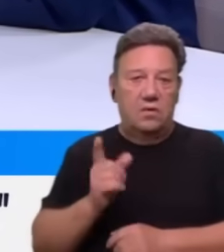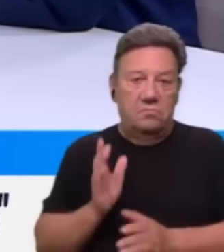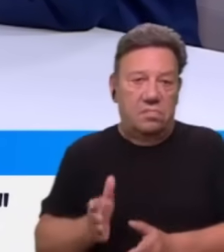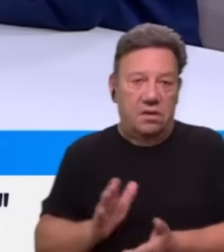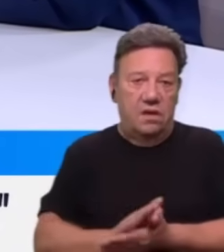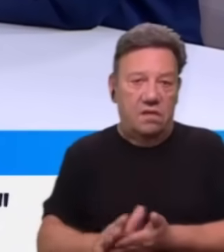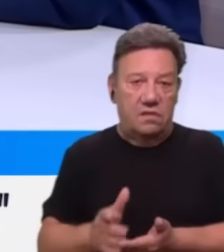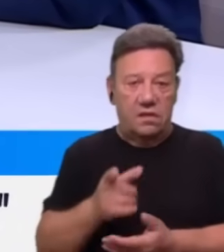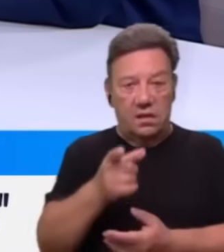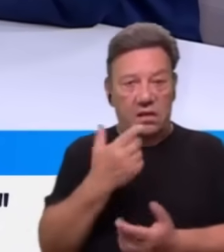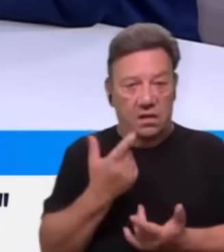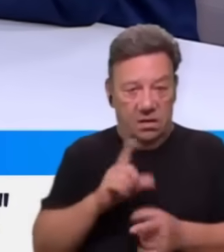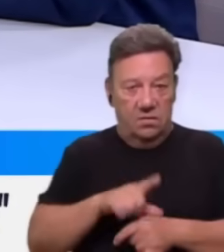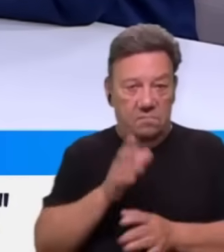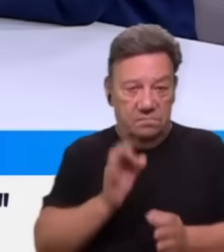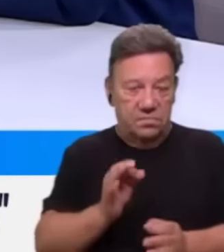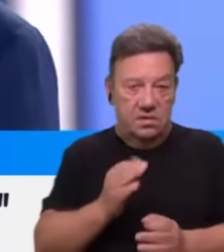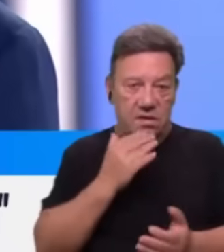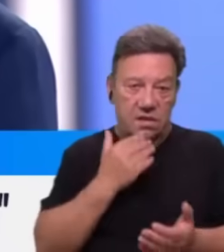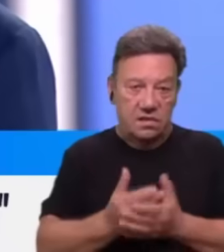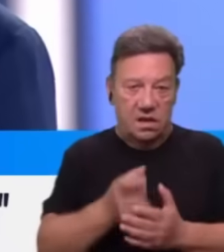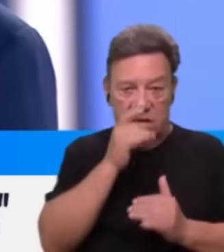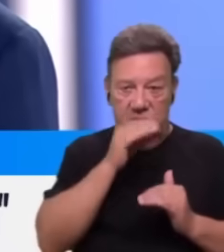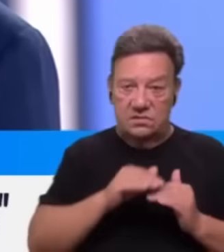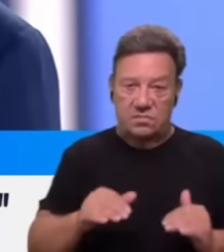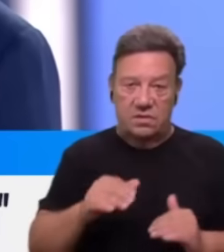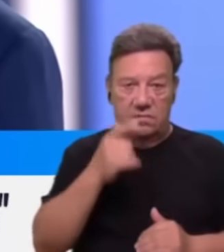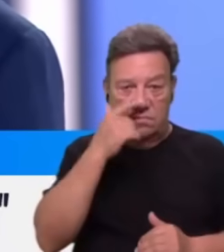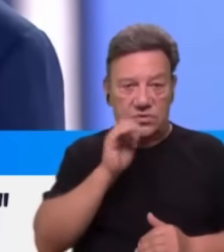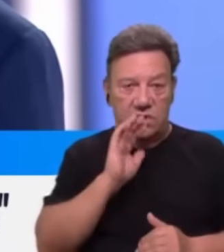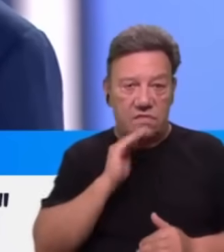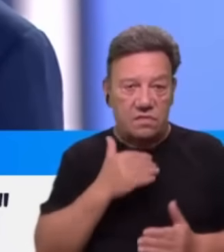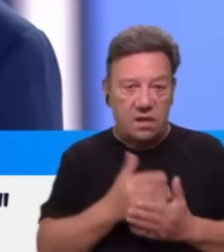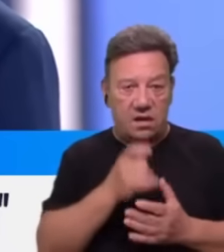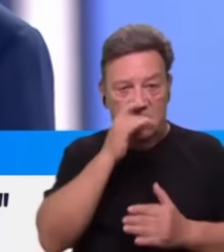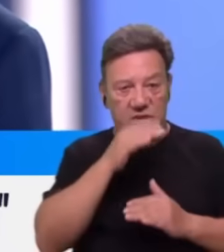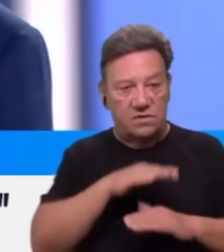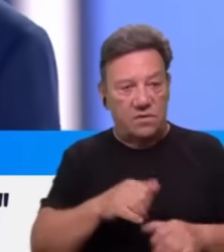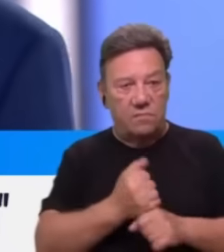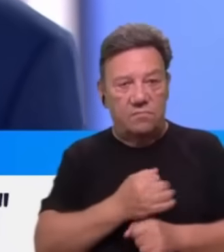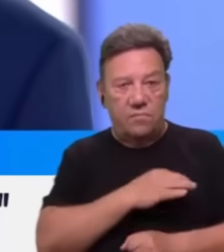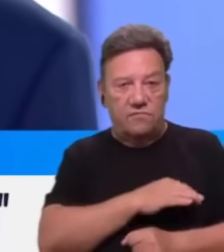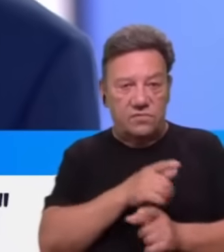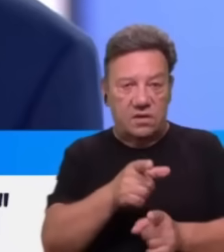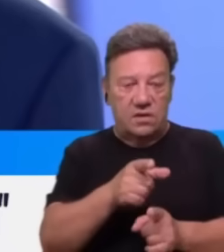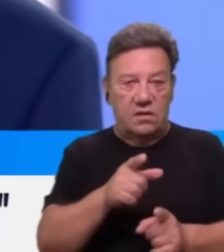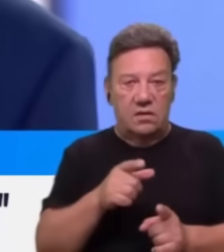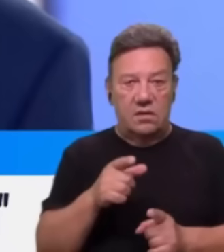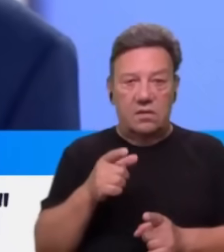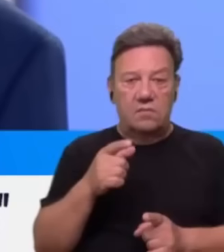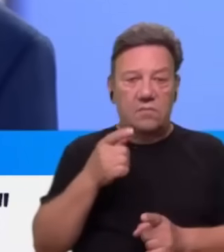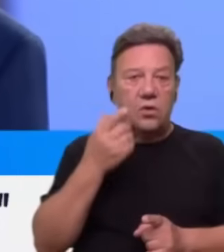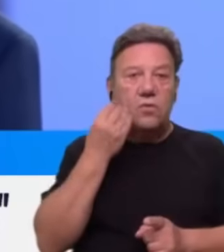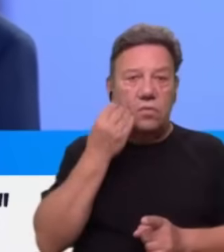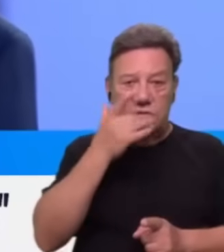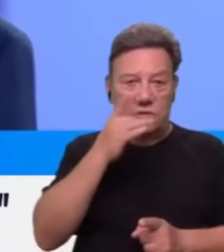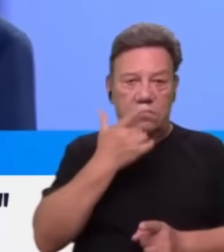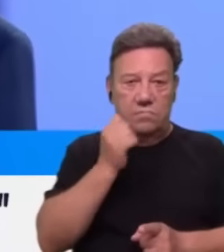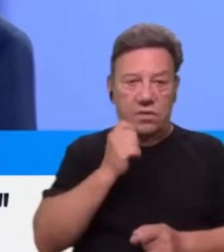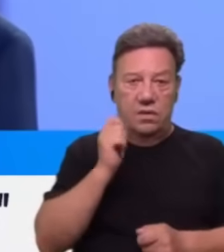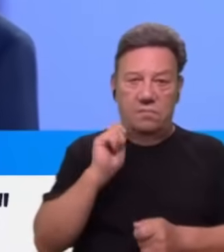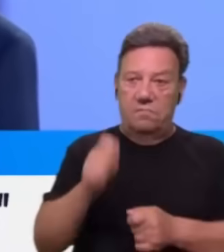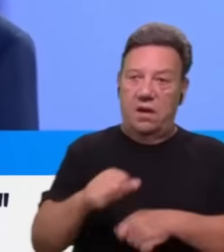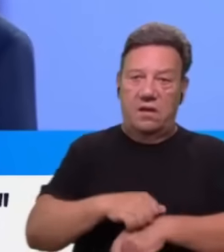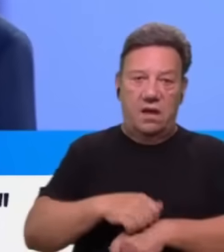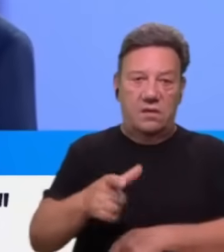desde logo é preciso dar estabilidade às pessoas estabilidade profissional uma coisa depois era uma casa